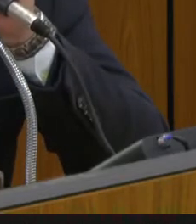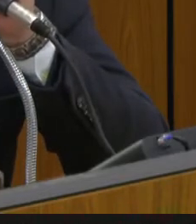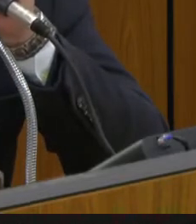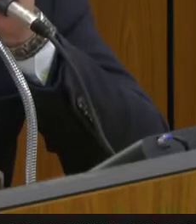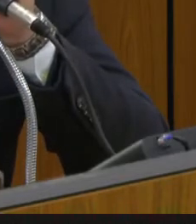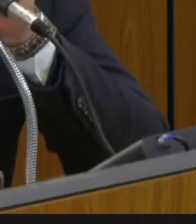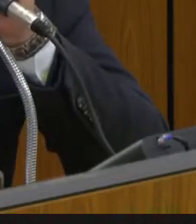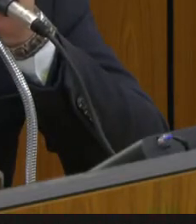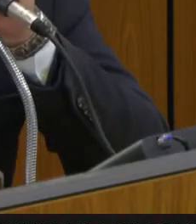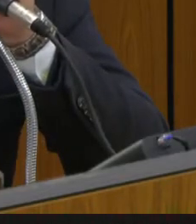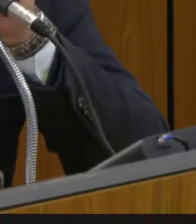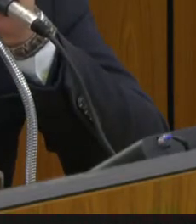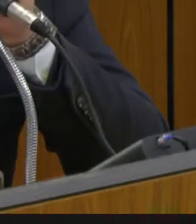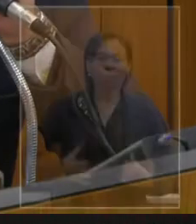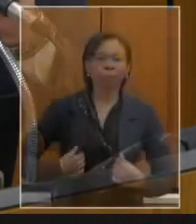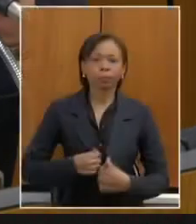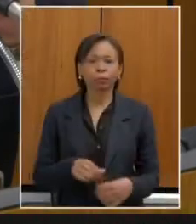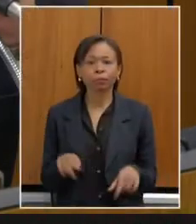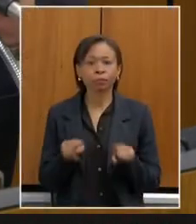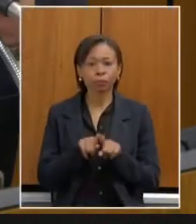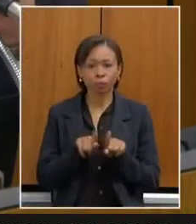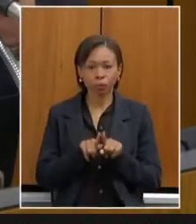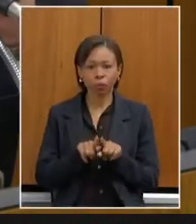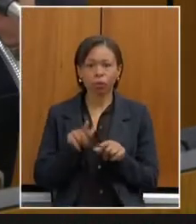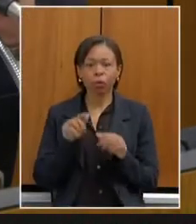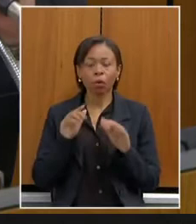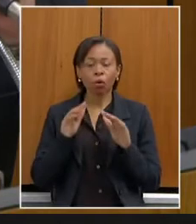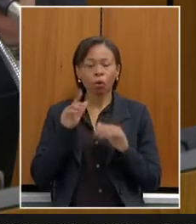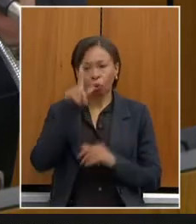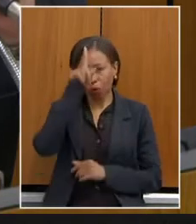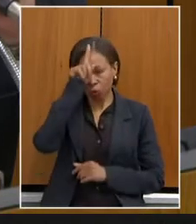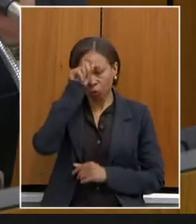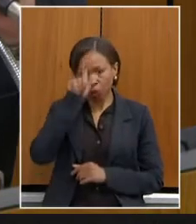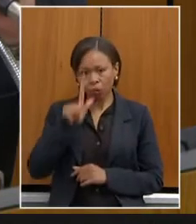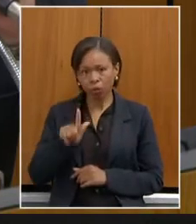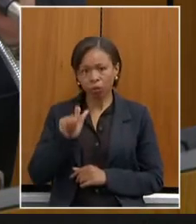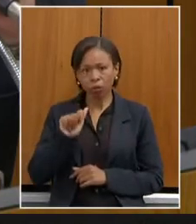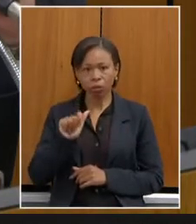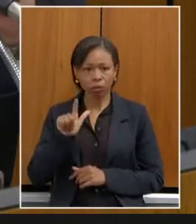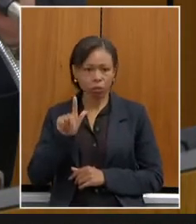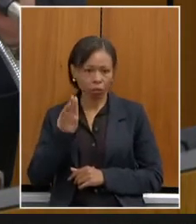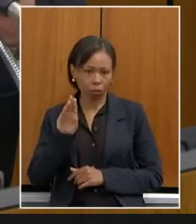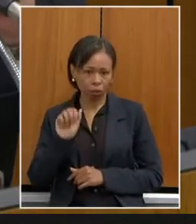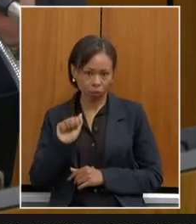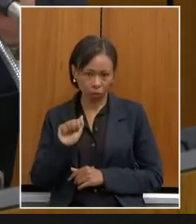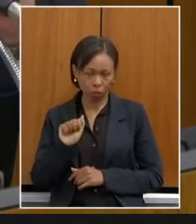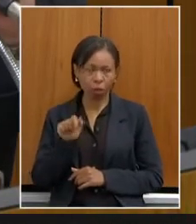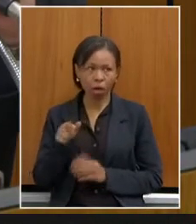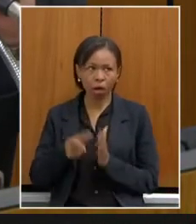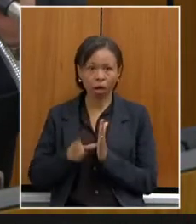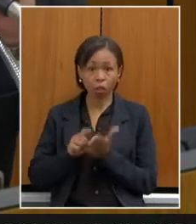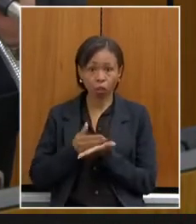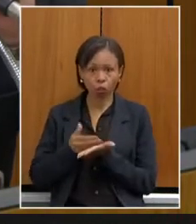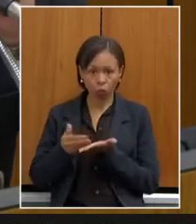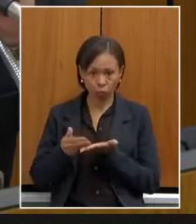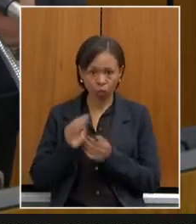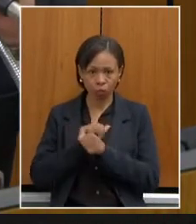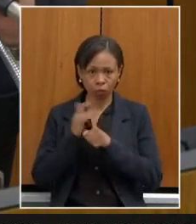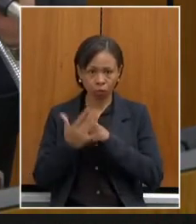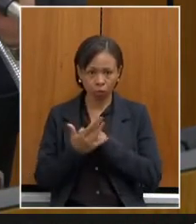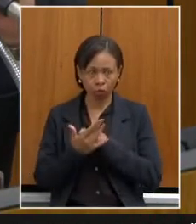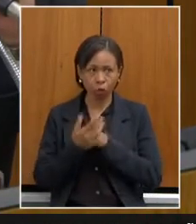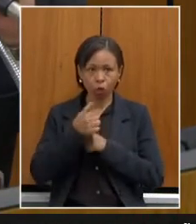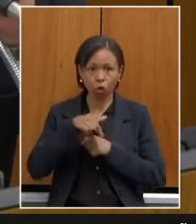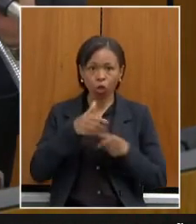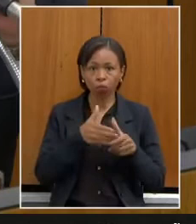mais de 200 leitos e o Galba Veloso a época do início da pandemia nós expandimos o Raul